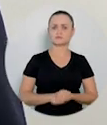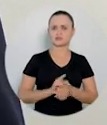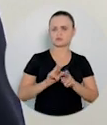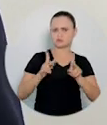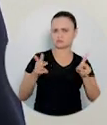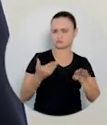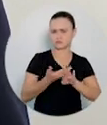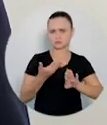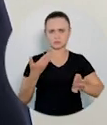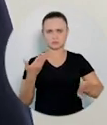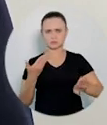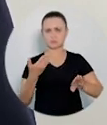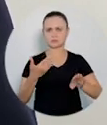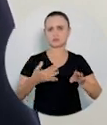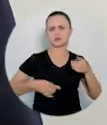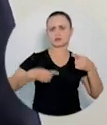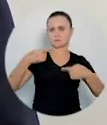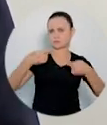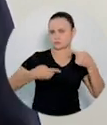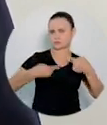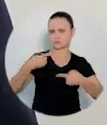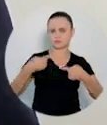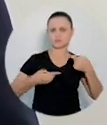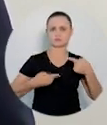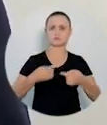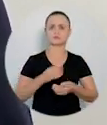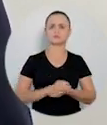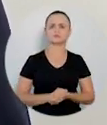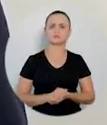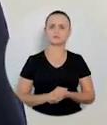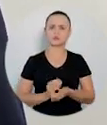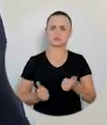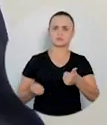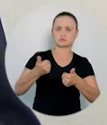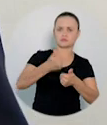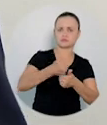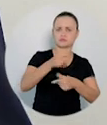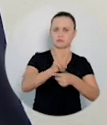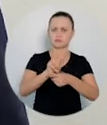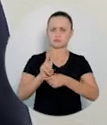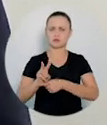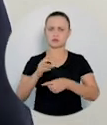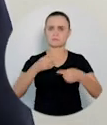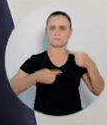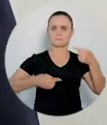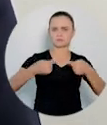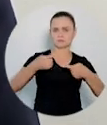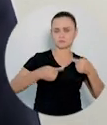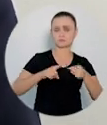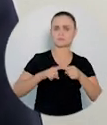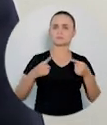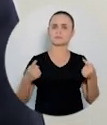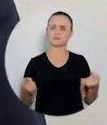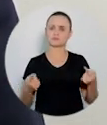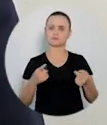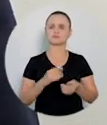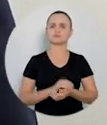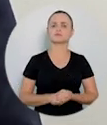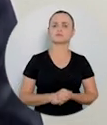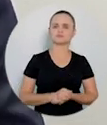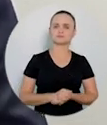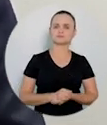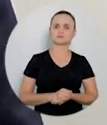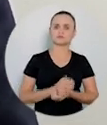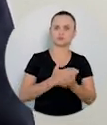qualquer ideologia política, de qualquer ator que esteja ocupando o cargo político, porque a defesa da autonomia